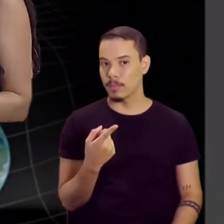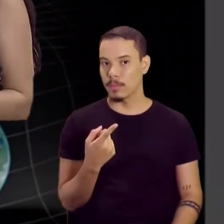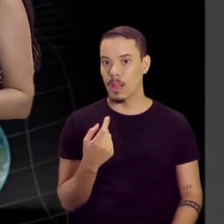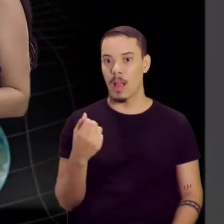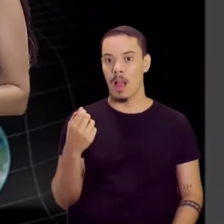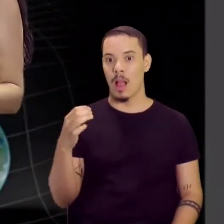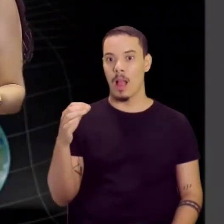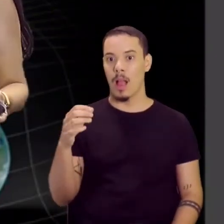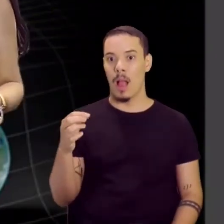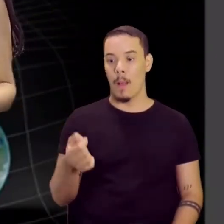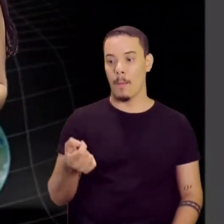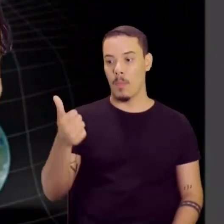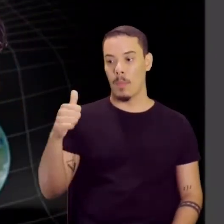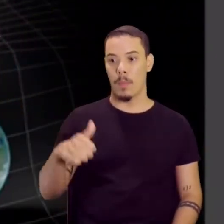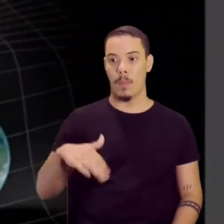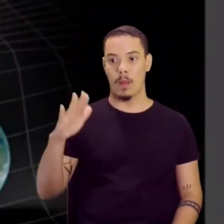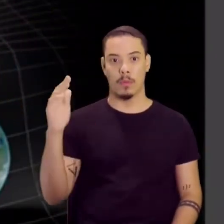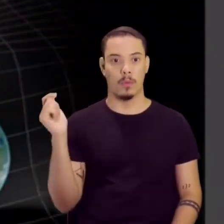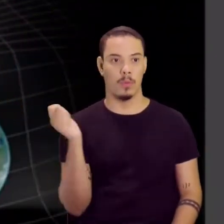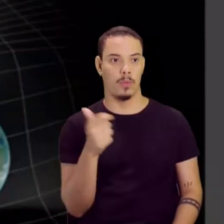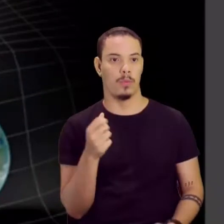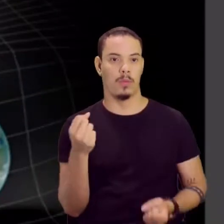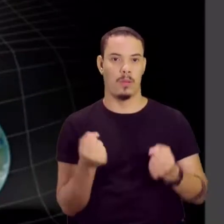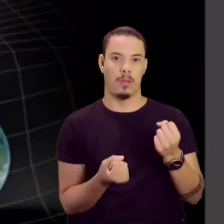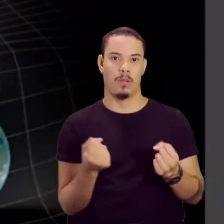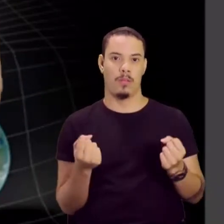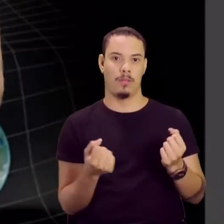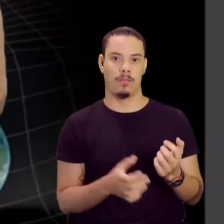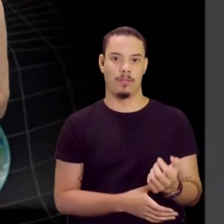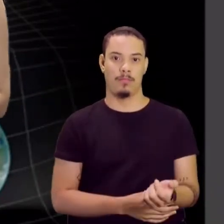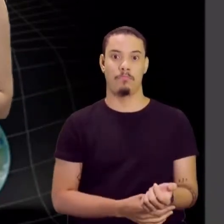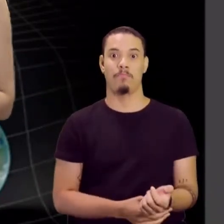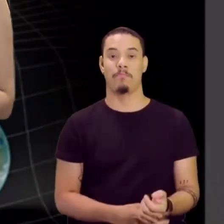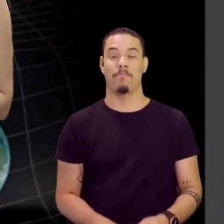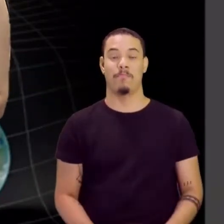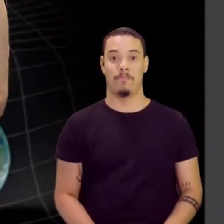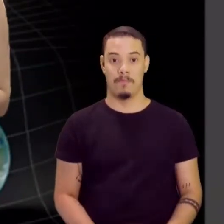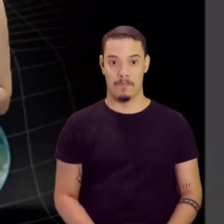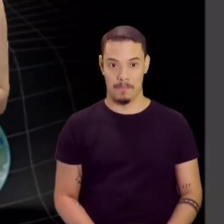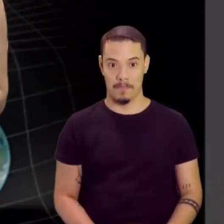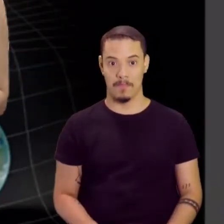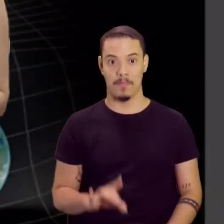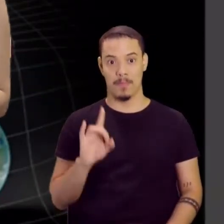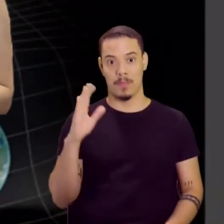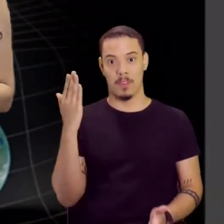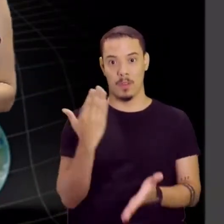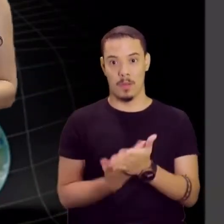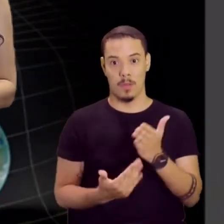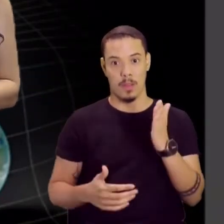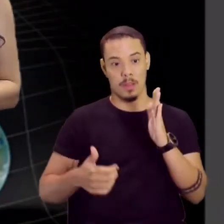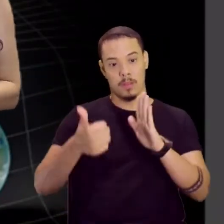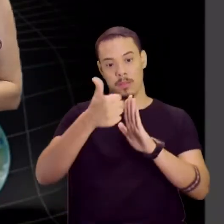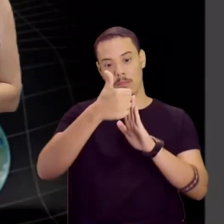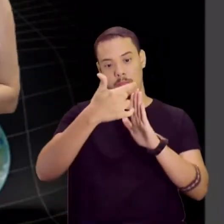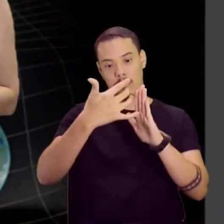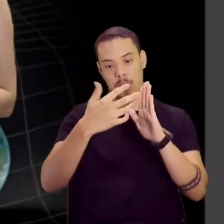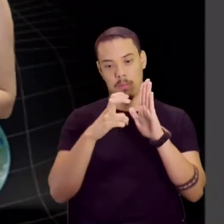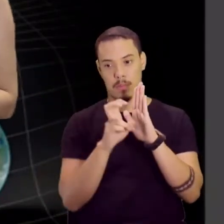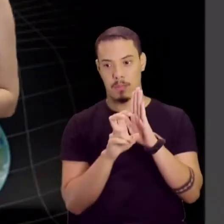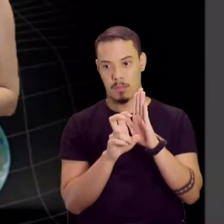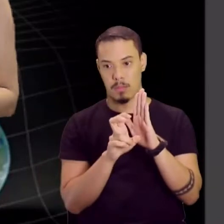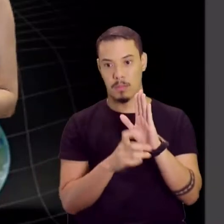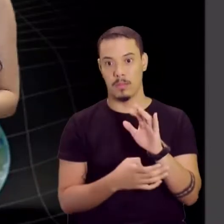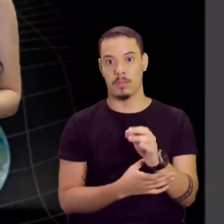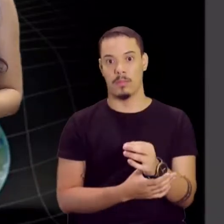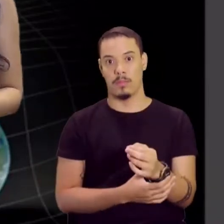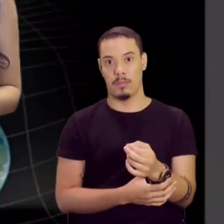que o carro. Todos os outros carros do sexto para trás. Quem diria, hein? Só perde para os 5 primeiros. Só perde para os 5 primeiros. Os 5 mais rápido,